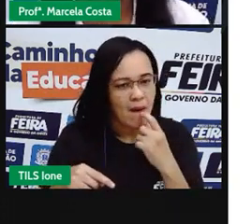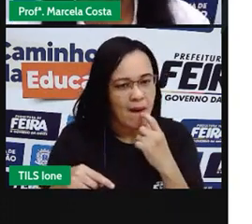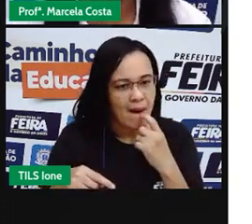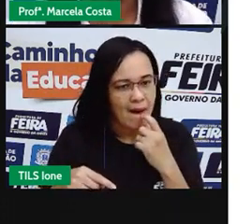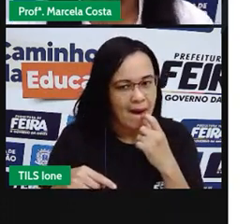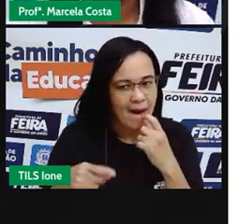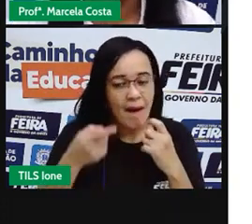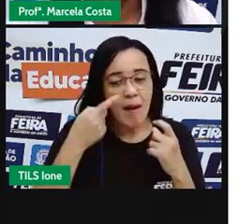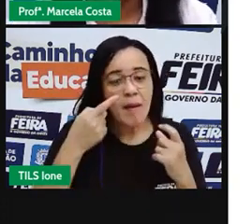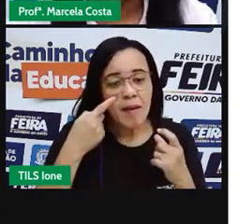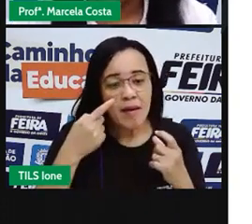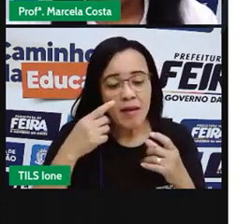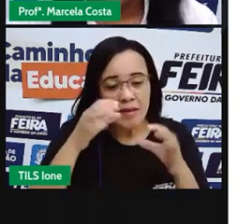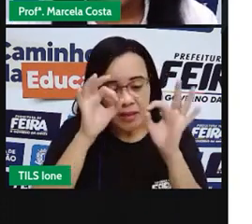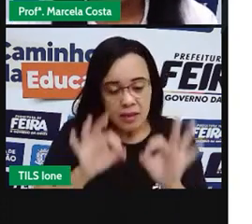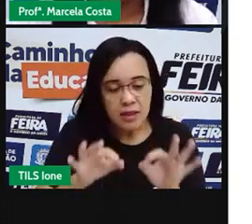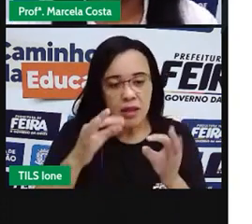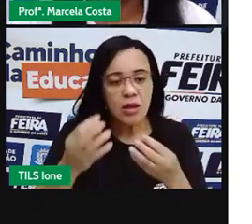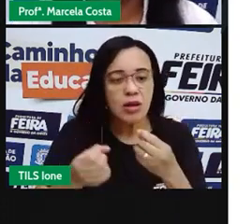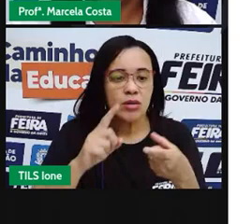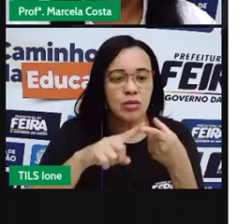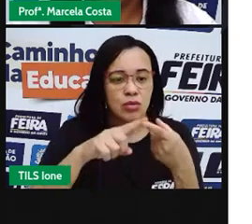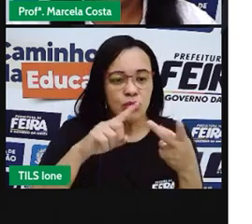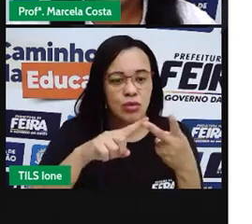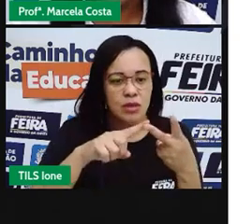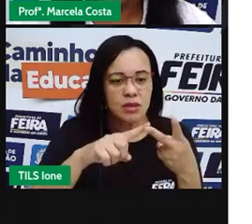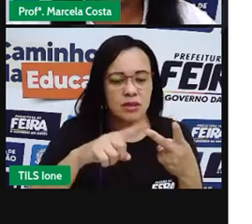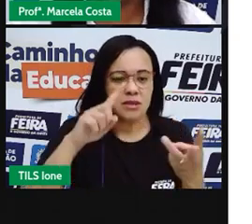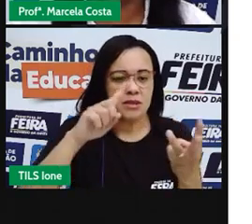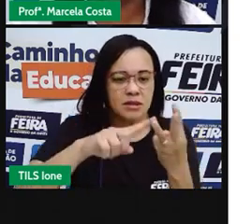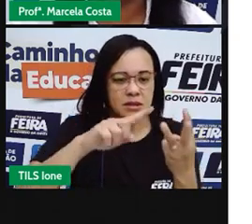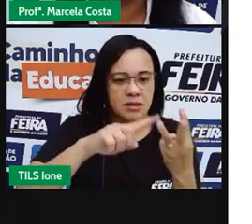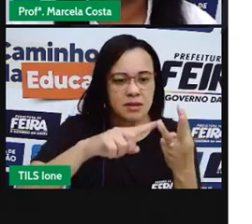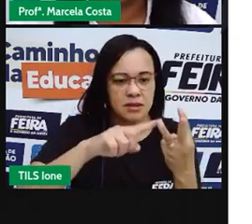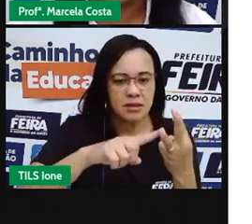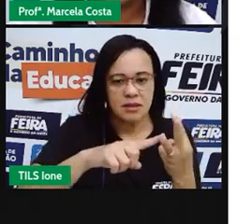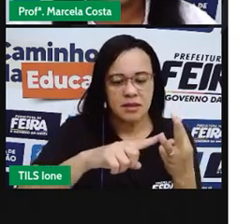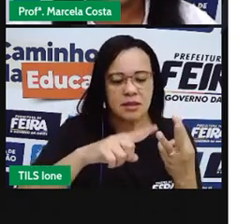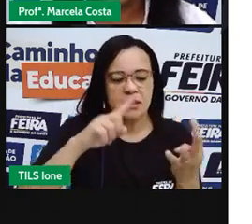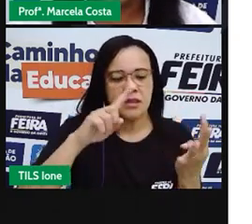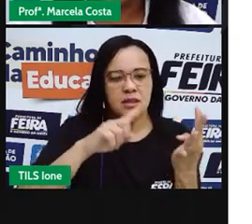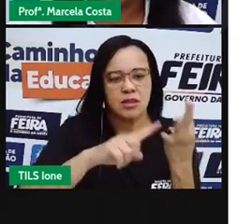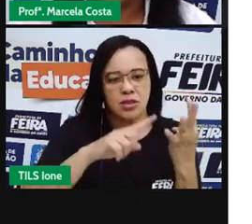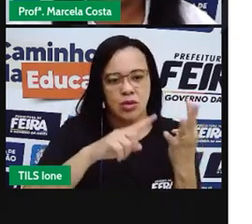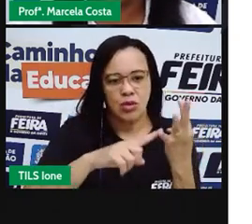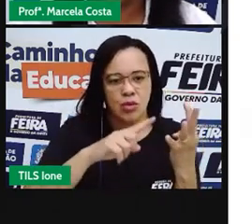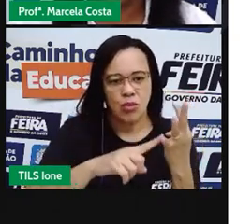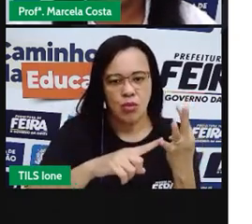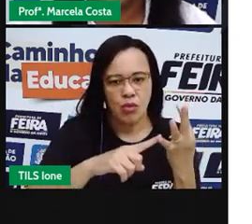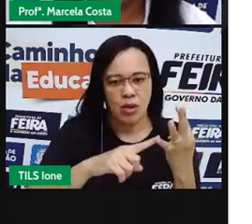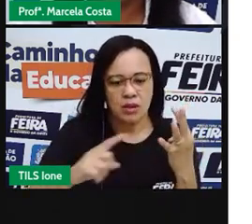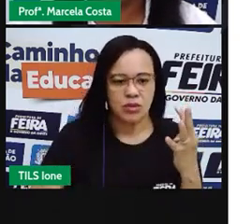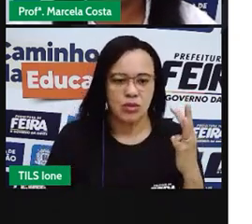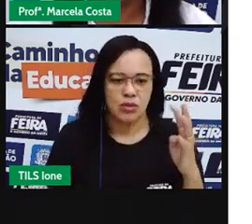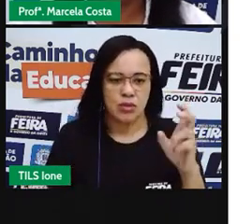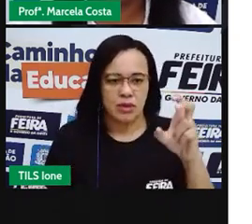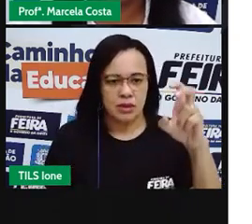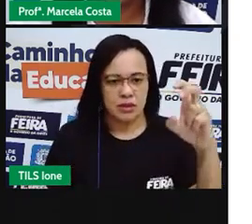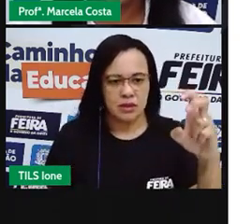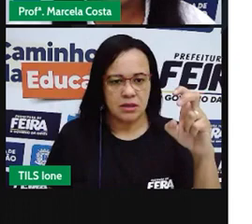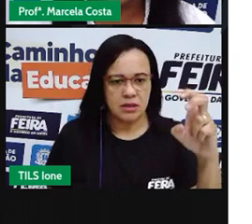confirmar? Uma, duas, três,